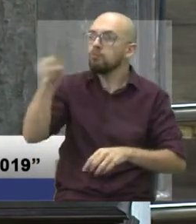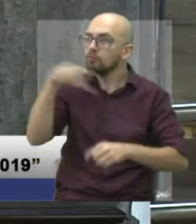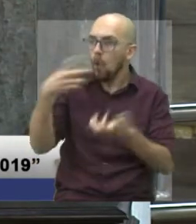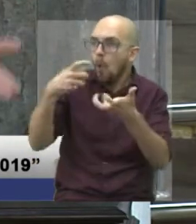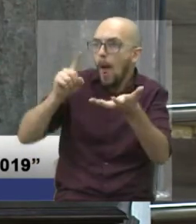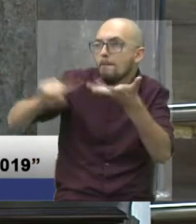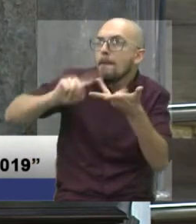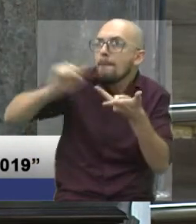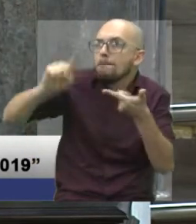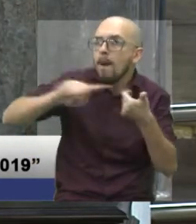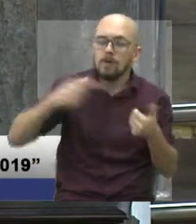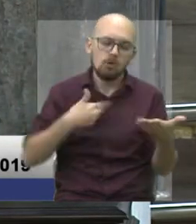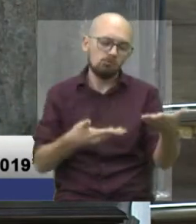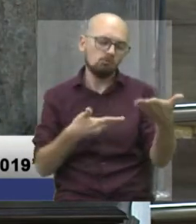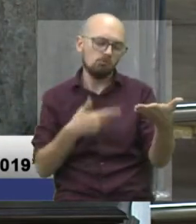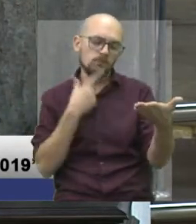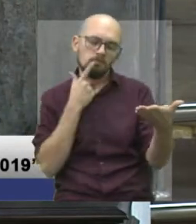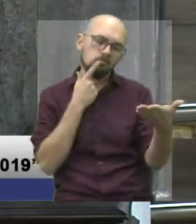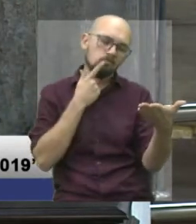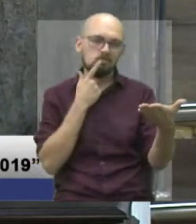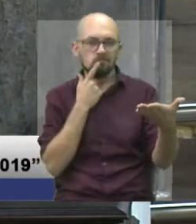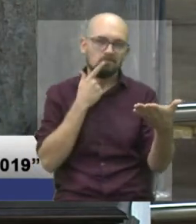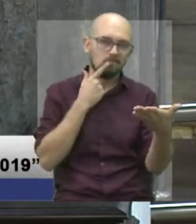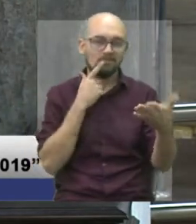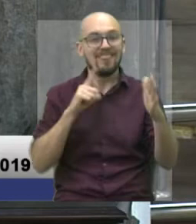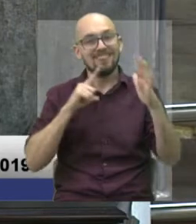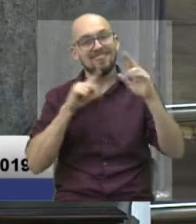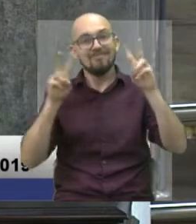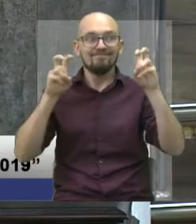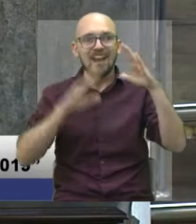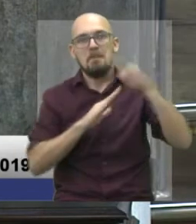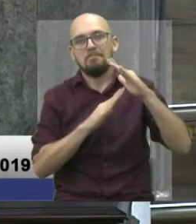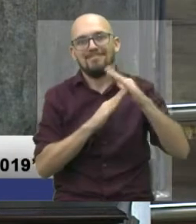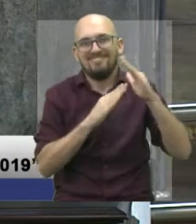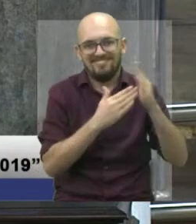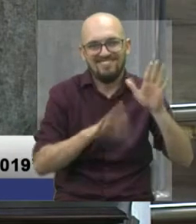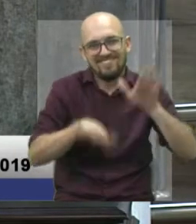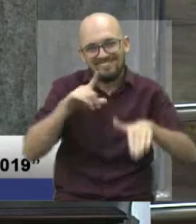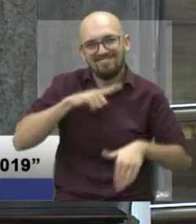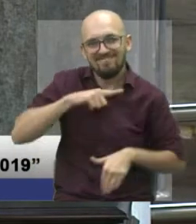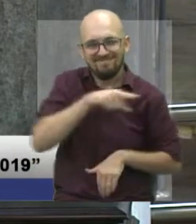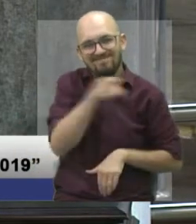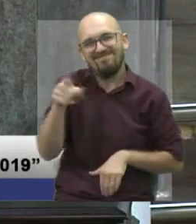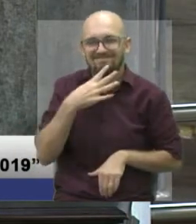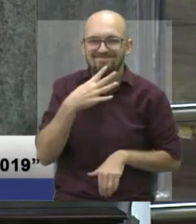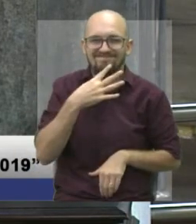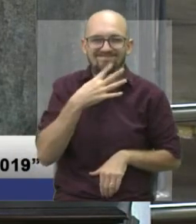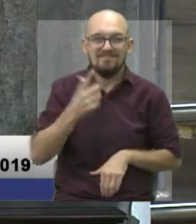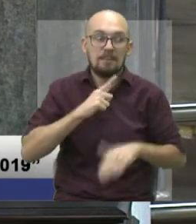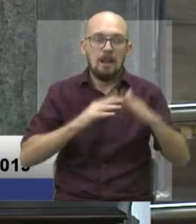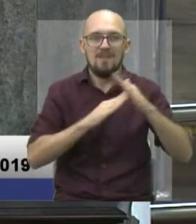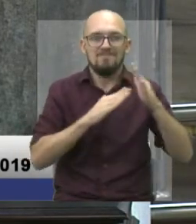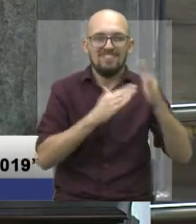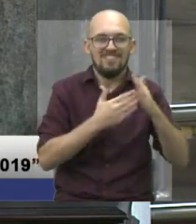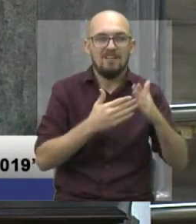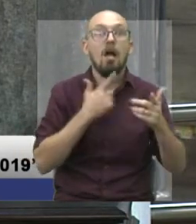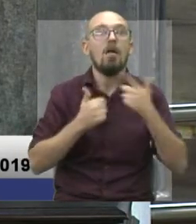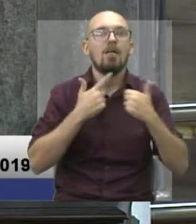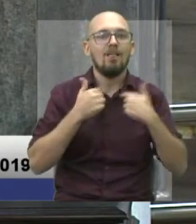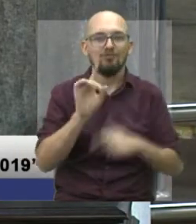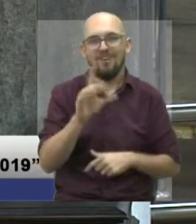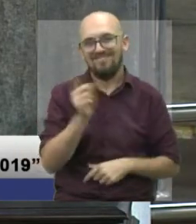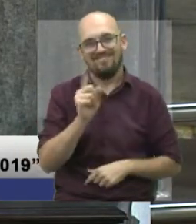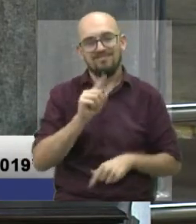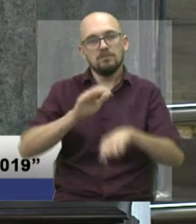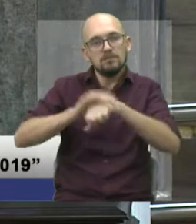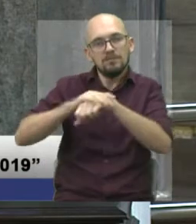E aí a gente vai vendo a limitação. Os senhores que estão aqui sabem muito bem que nós temos as limitações partidárias, né? Não só, mas da própria estrutura